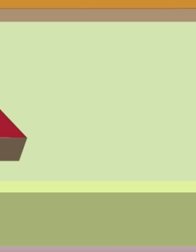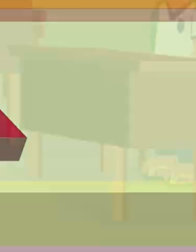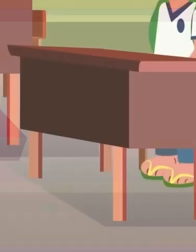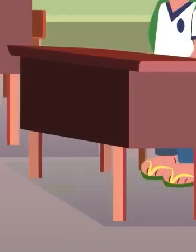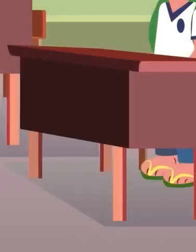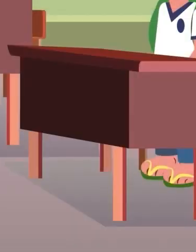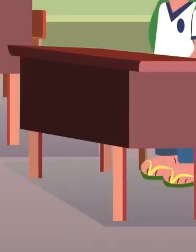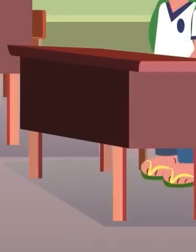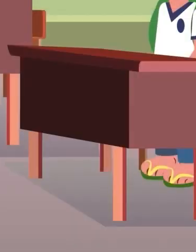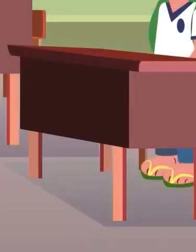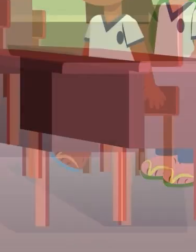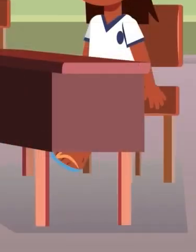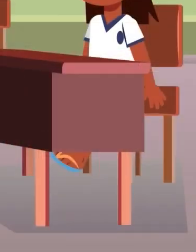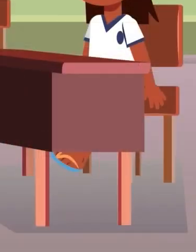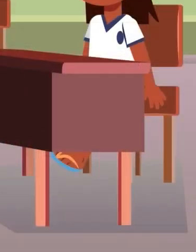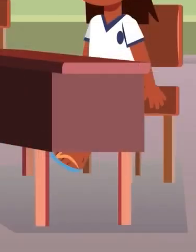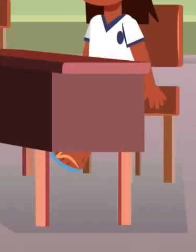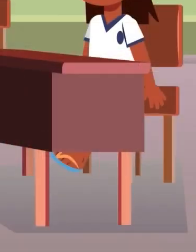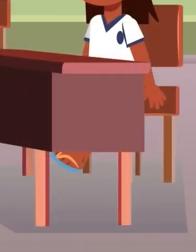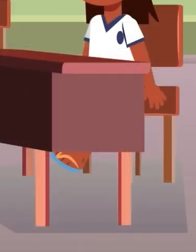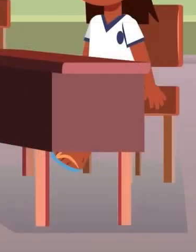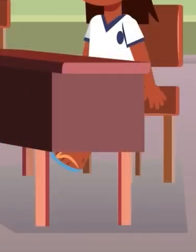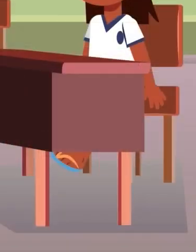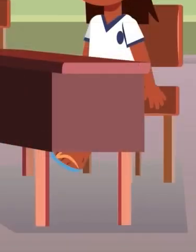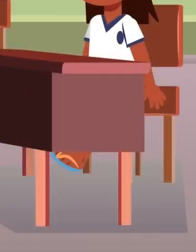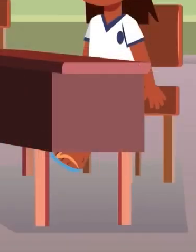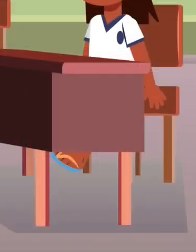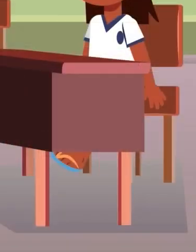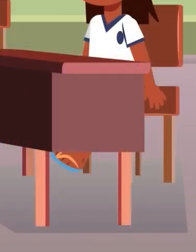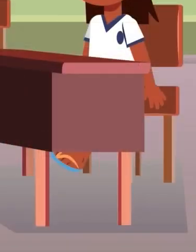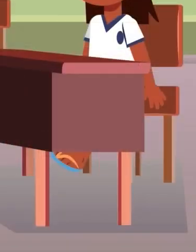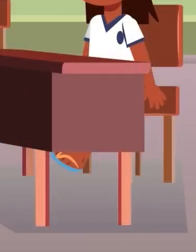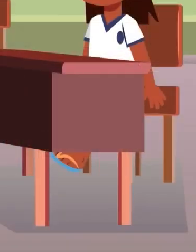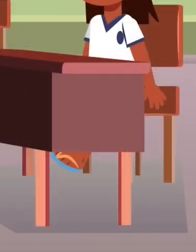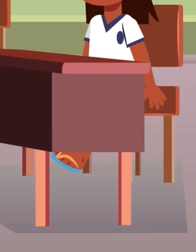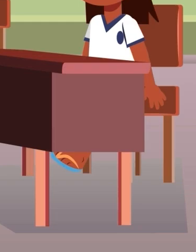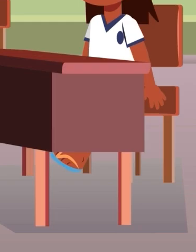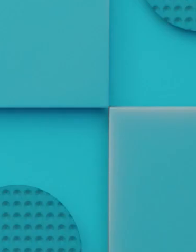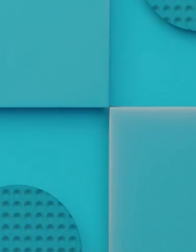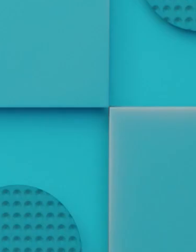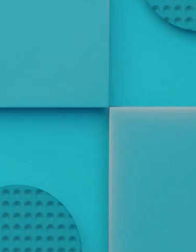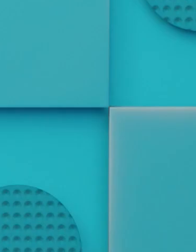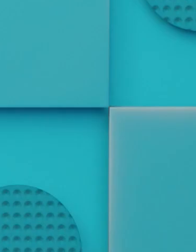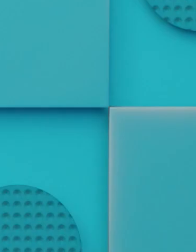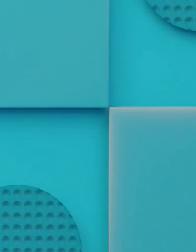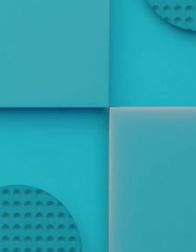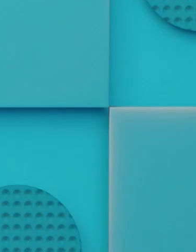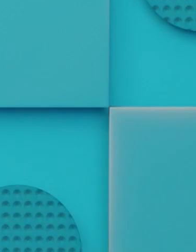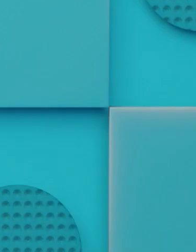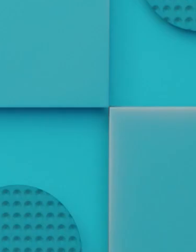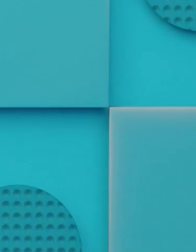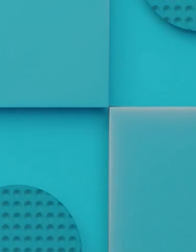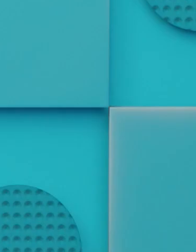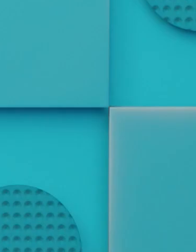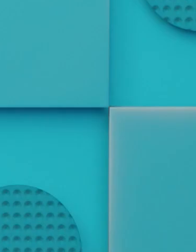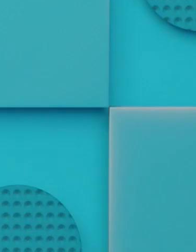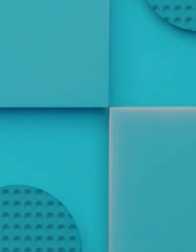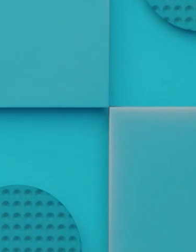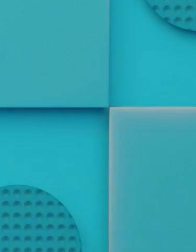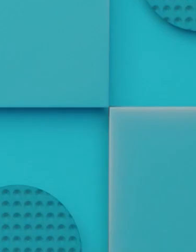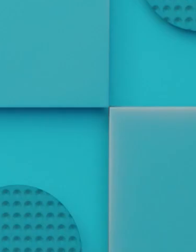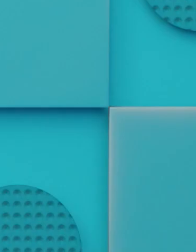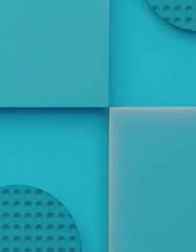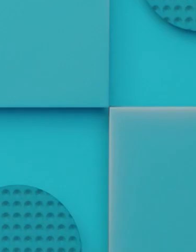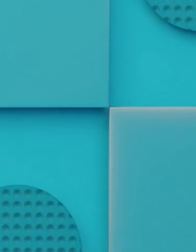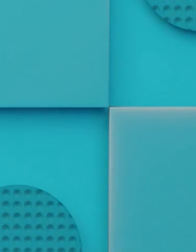everyone. Thank you. See you tomorrow. See you. É um vocabulário que vale a